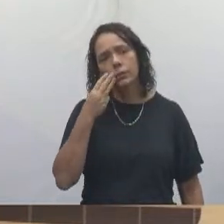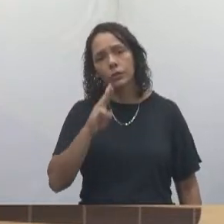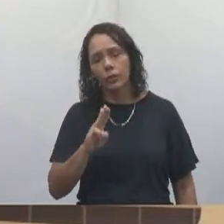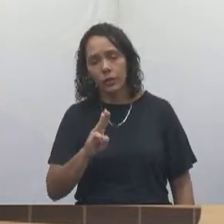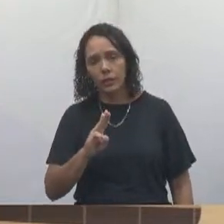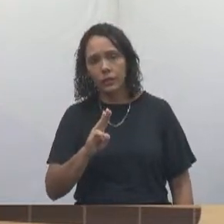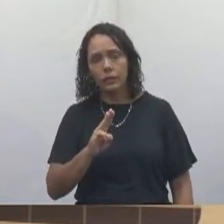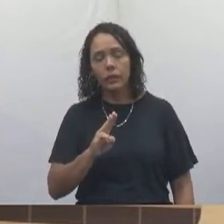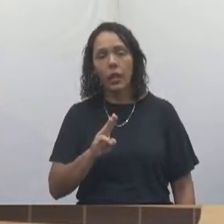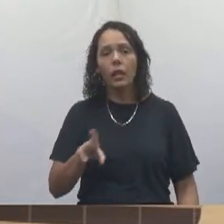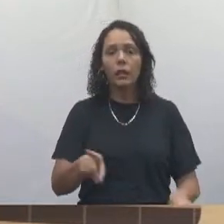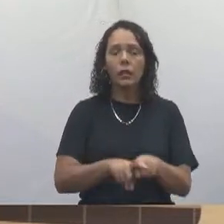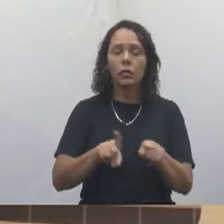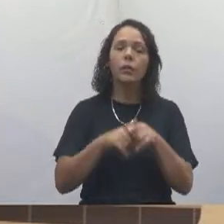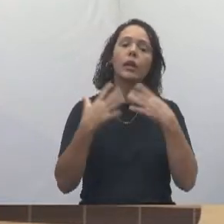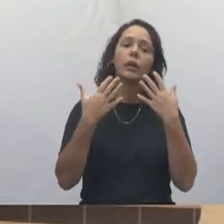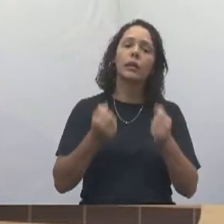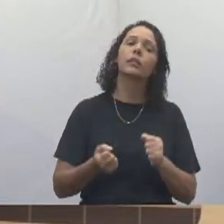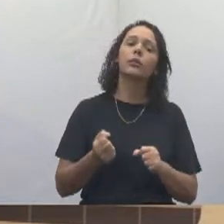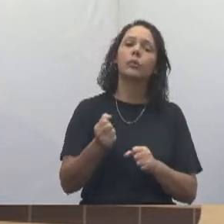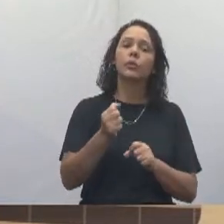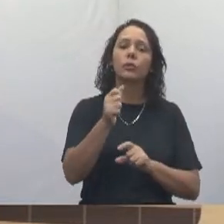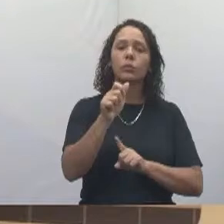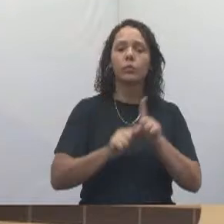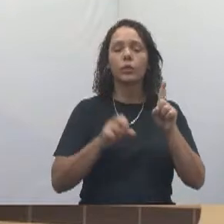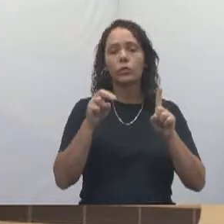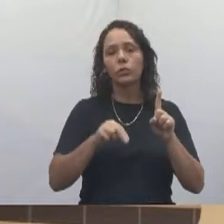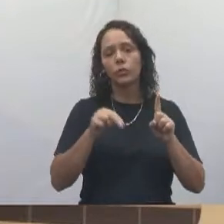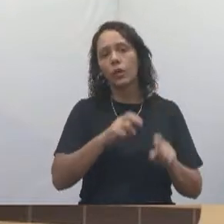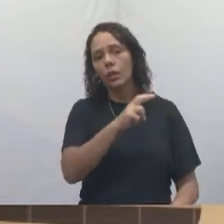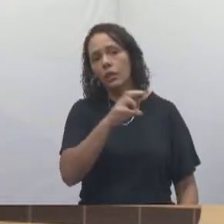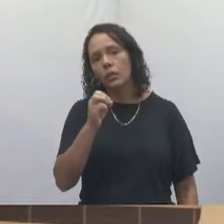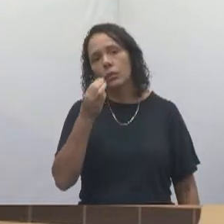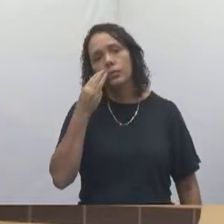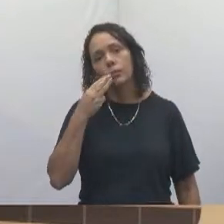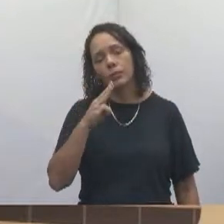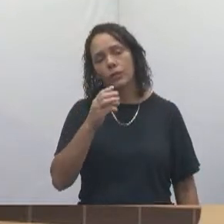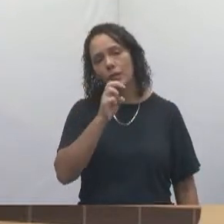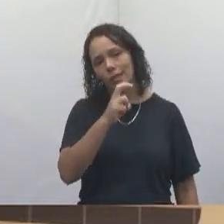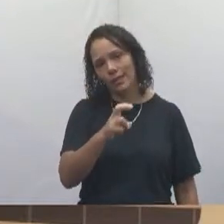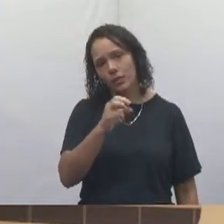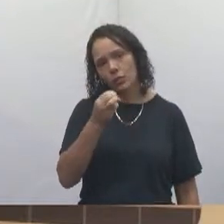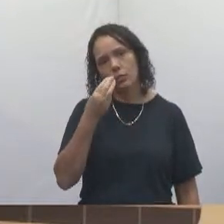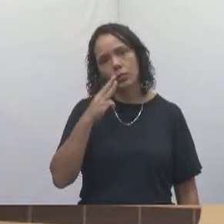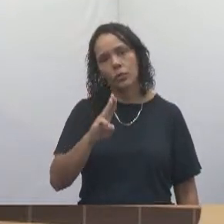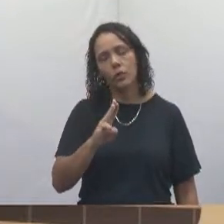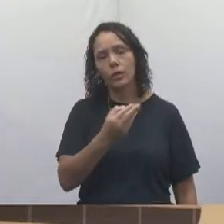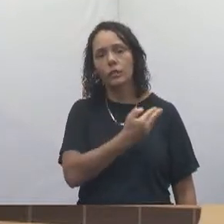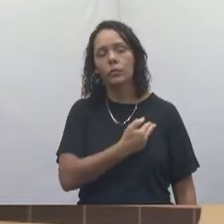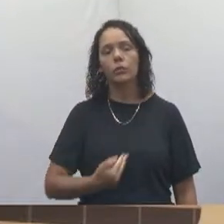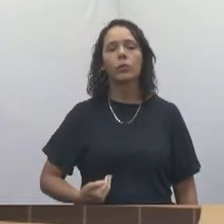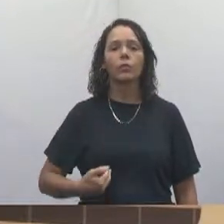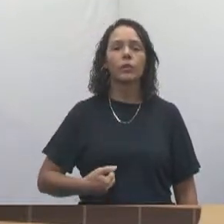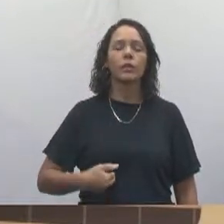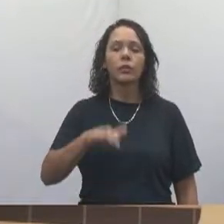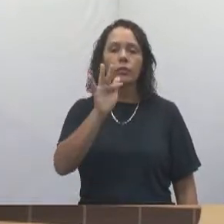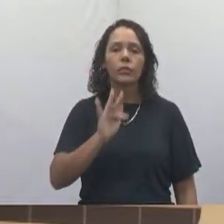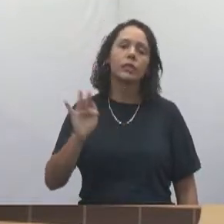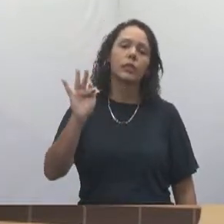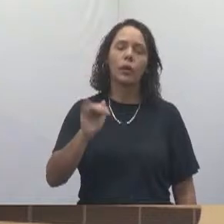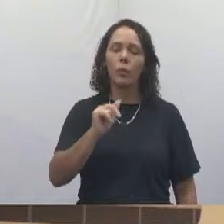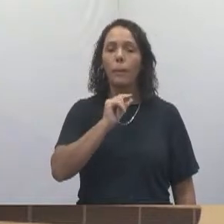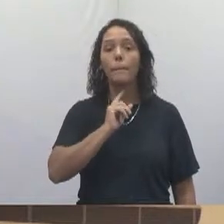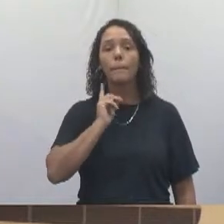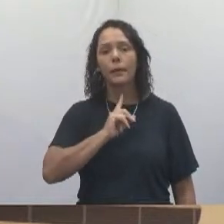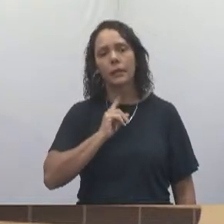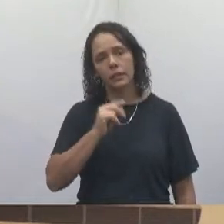30 milhões, recebeu em novembro 50 milhões do governo federal. A cidade de Hortolândia. Olhe